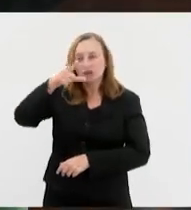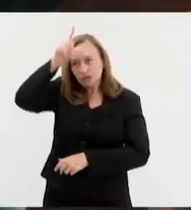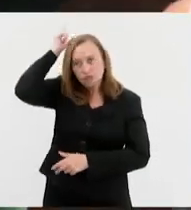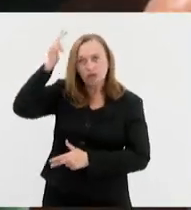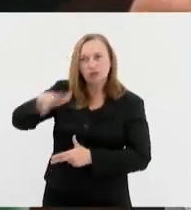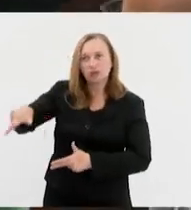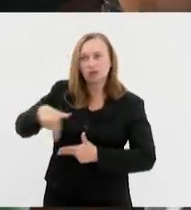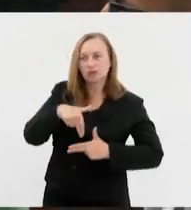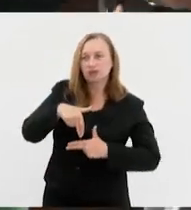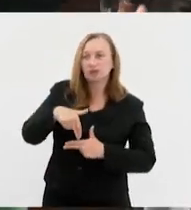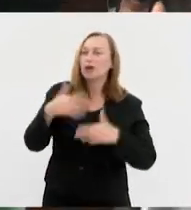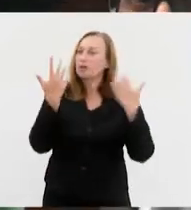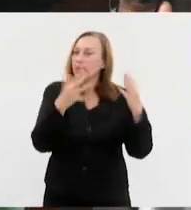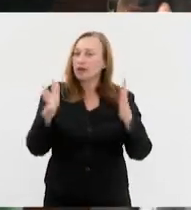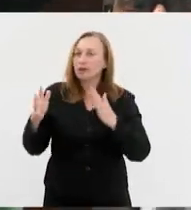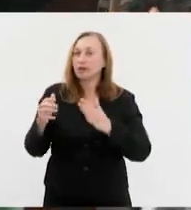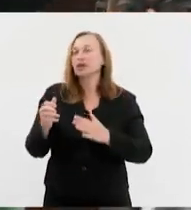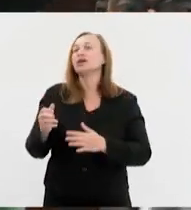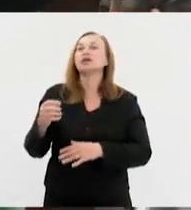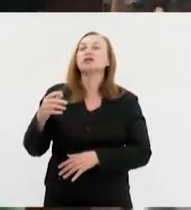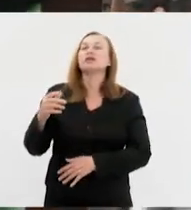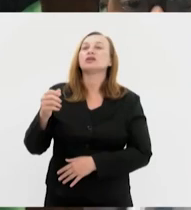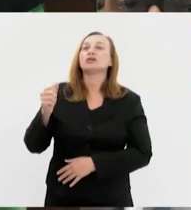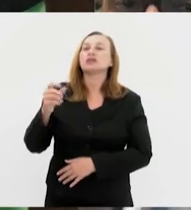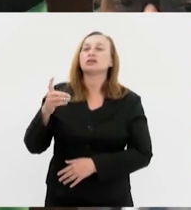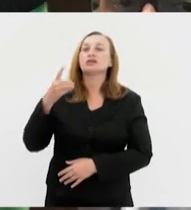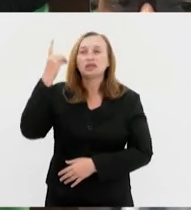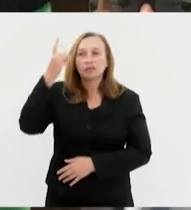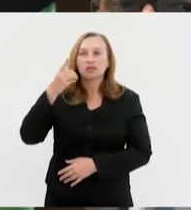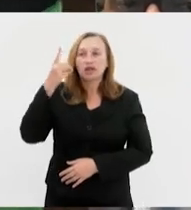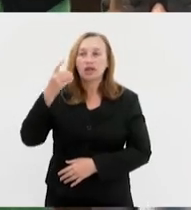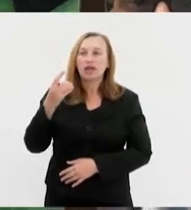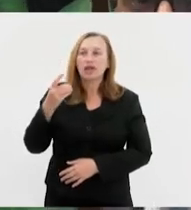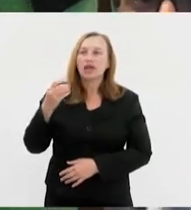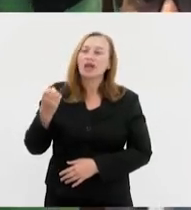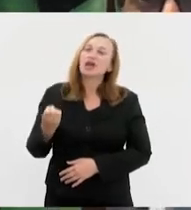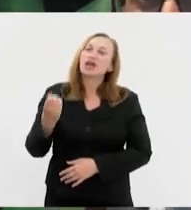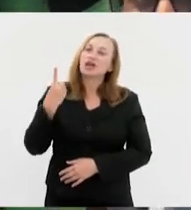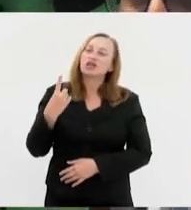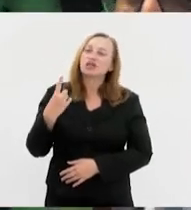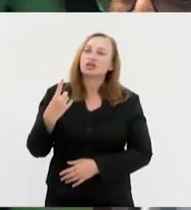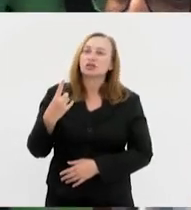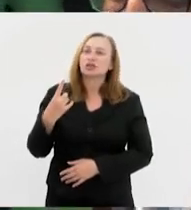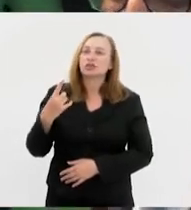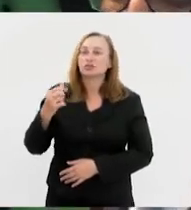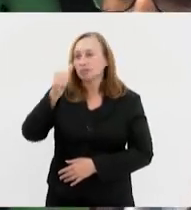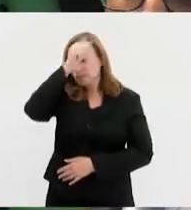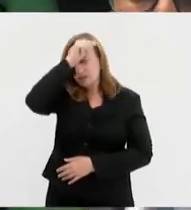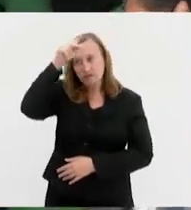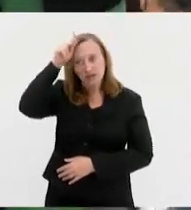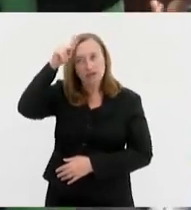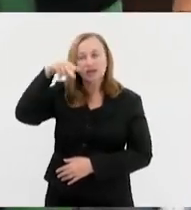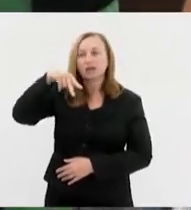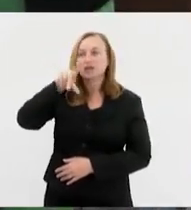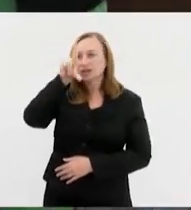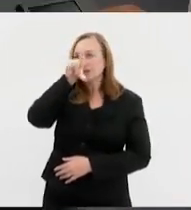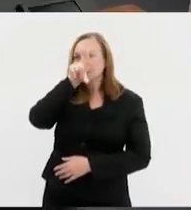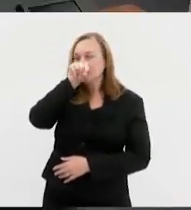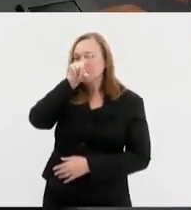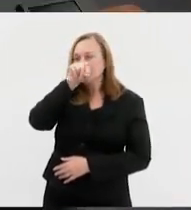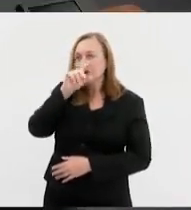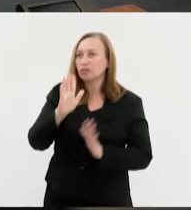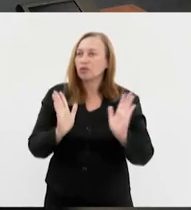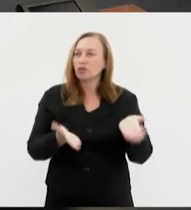do deputado, ex-prefeito de Nilópolis, meu amigo, meu irmão, deputado Calazans, prefeito Calazans, que está aqui com a gente hoje. Seja bem-vindo,